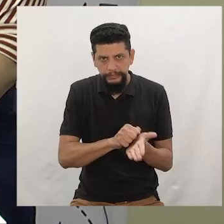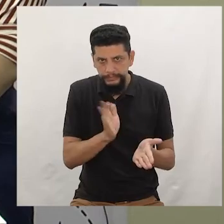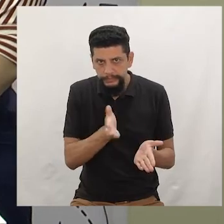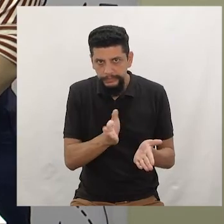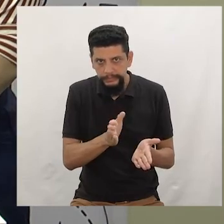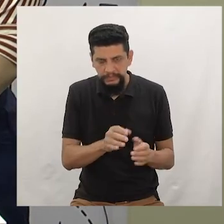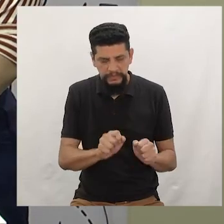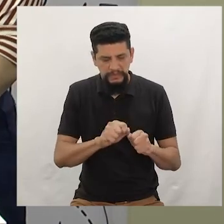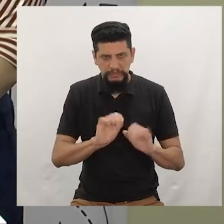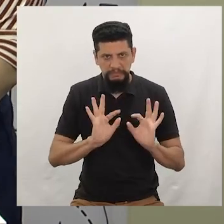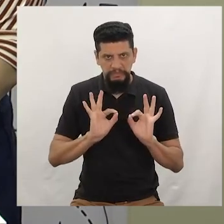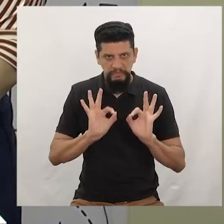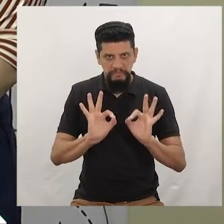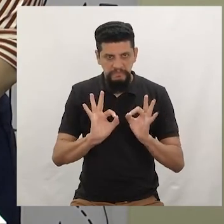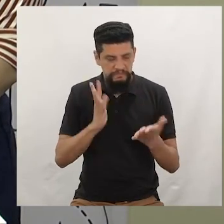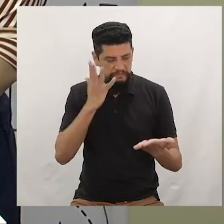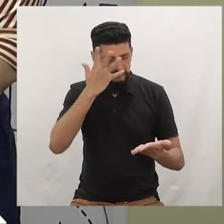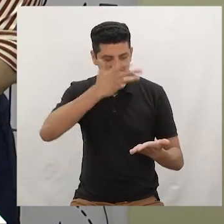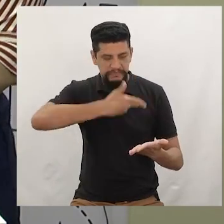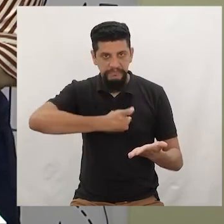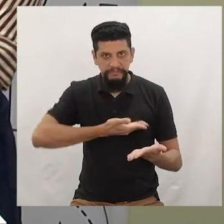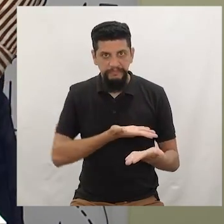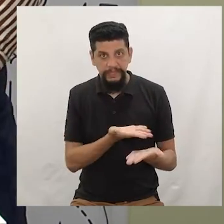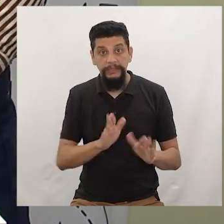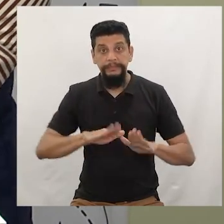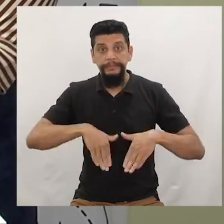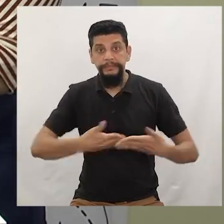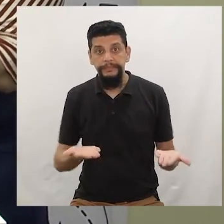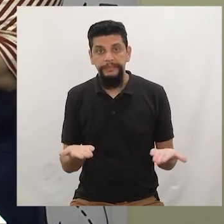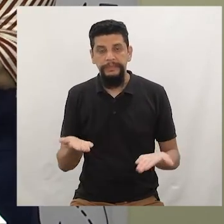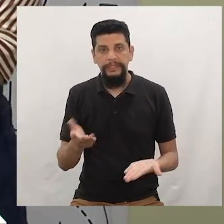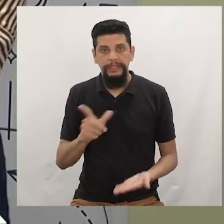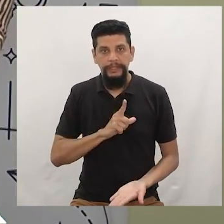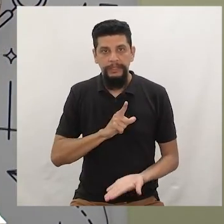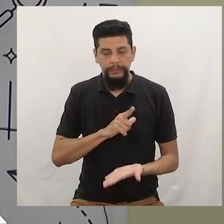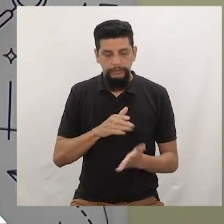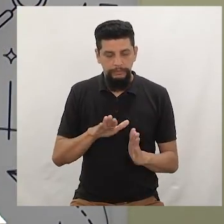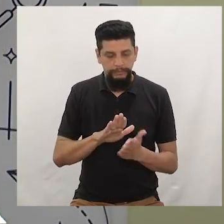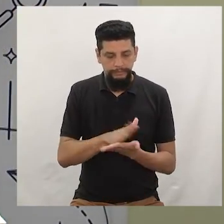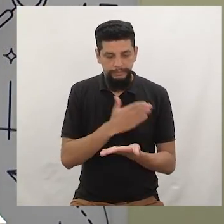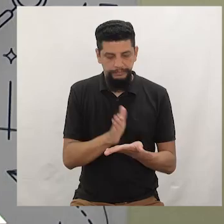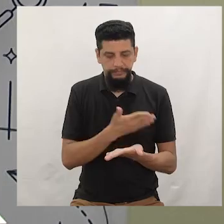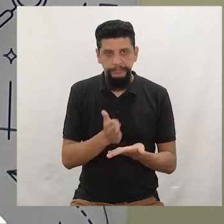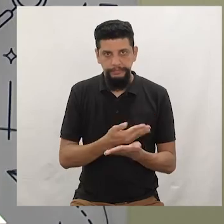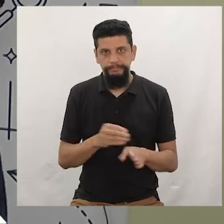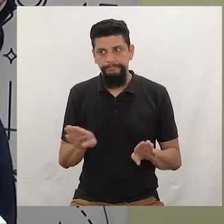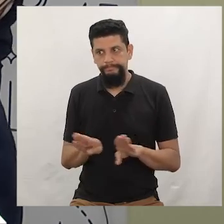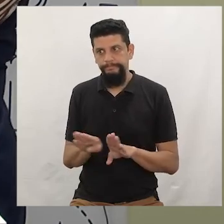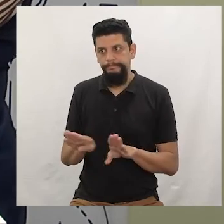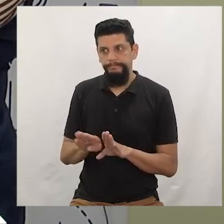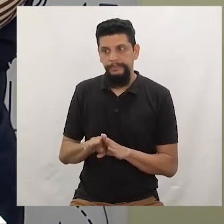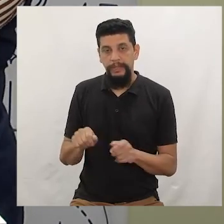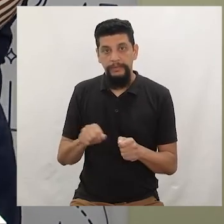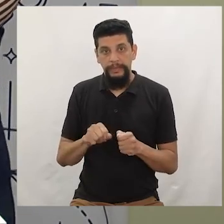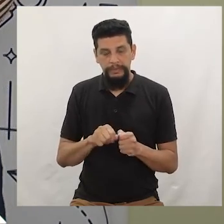Fizeram o registro, capricharam, bem bonitinho. Então, nós temos o nosso caderno aqui também,